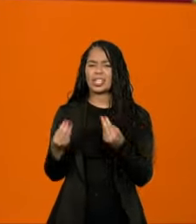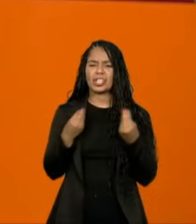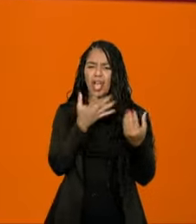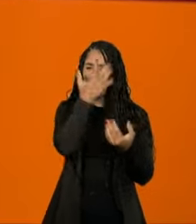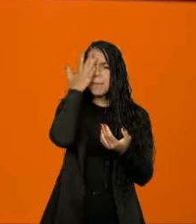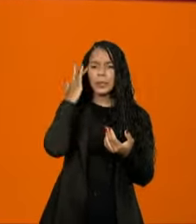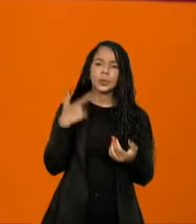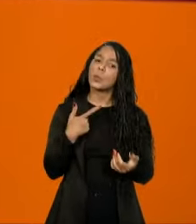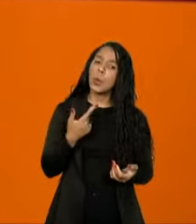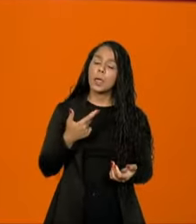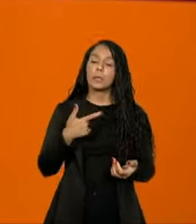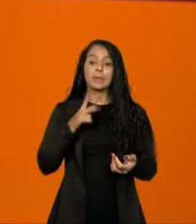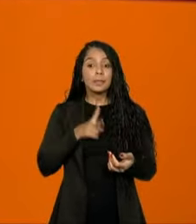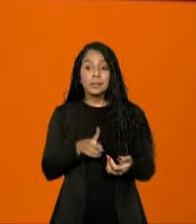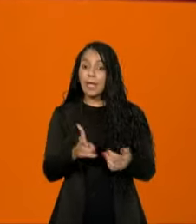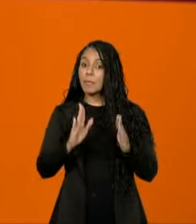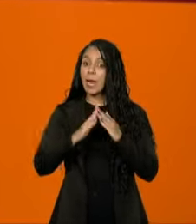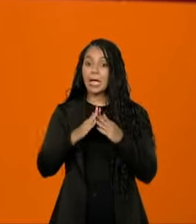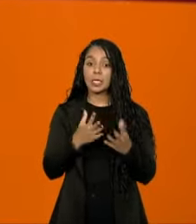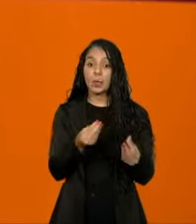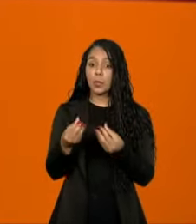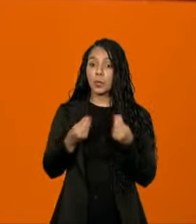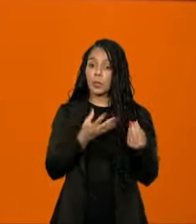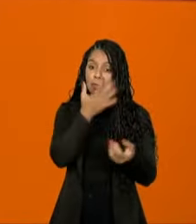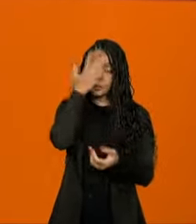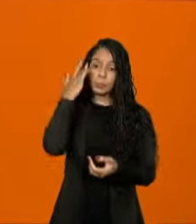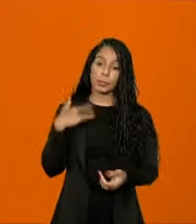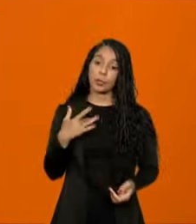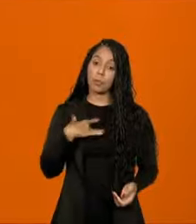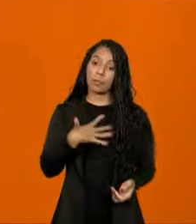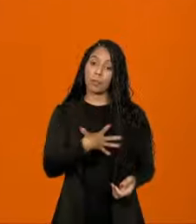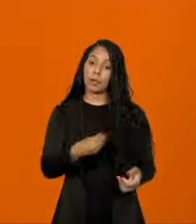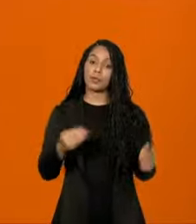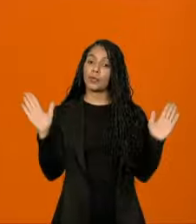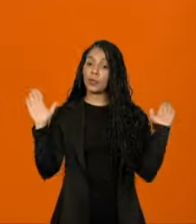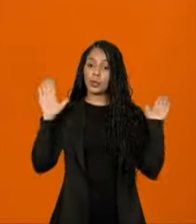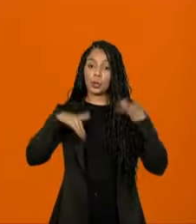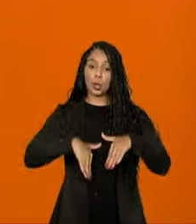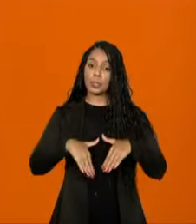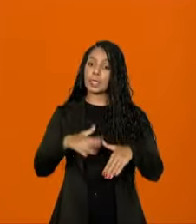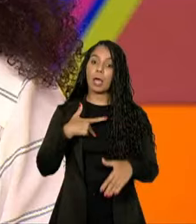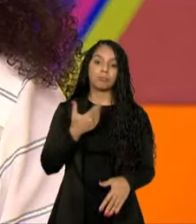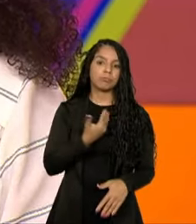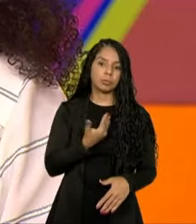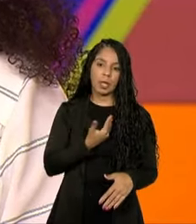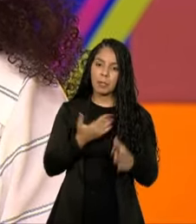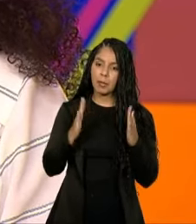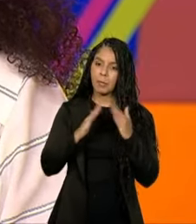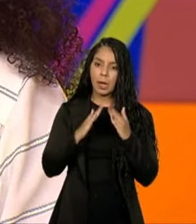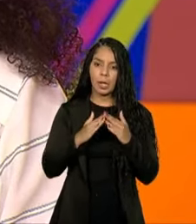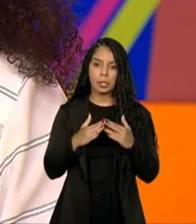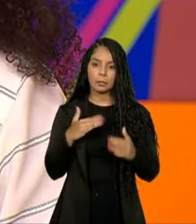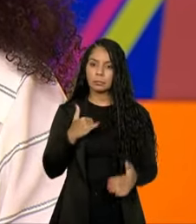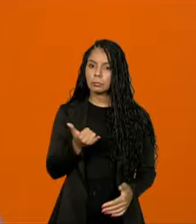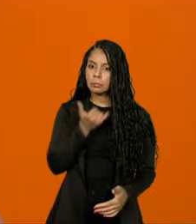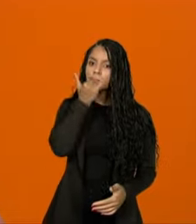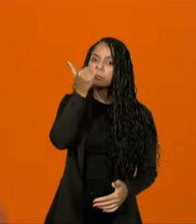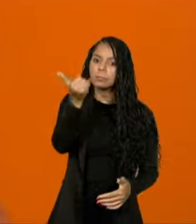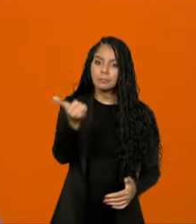de casa cheia, sempre tive a casa cheia. Os meninos sempre trouxeram lá para casa muita gente. E, de repente,